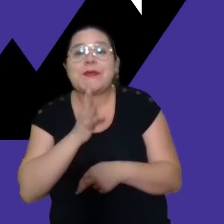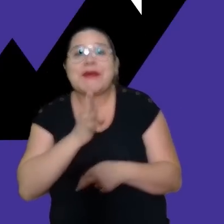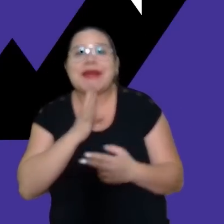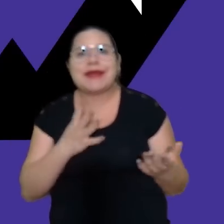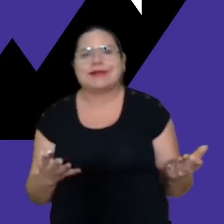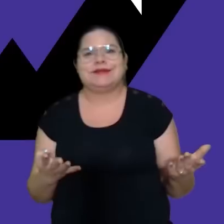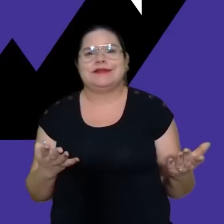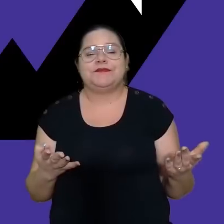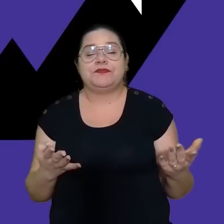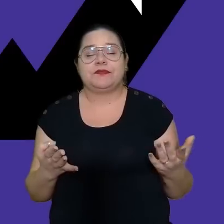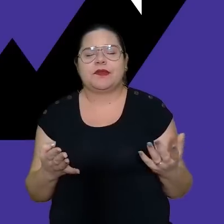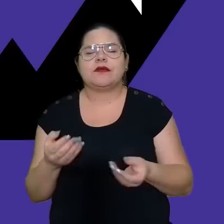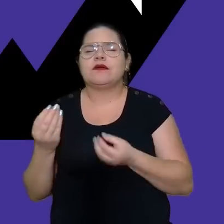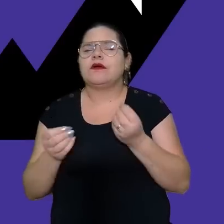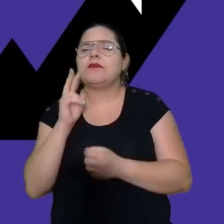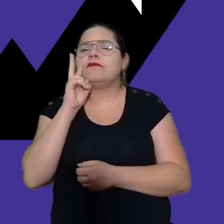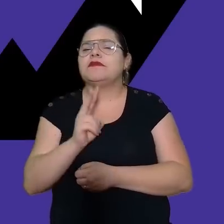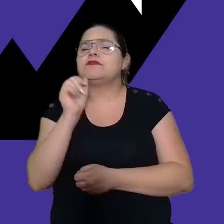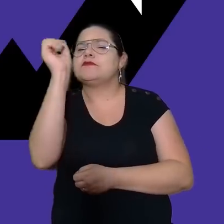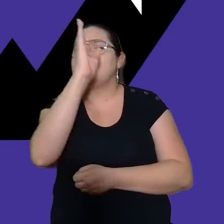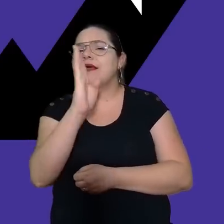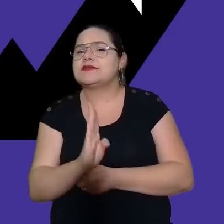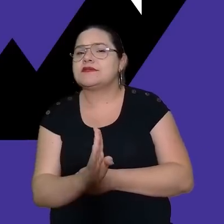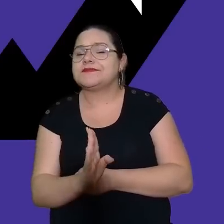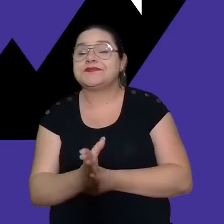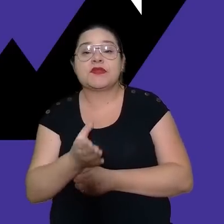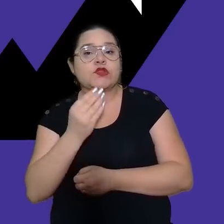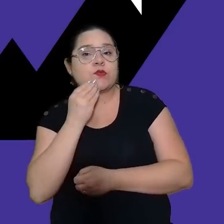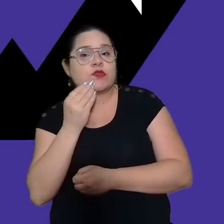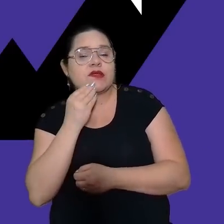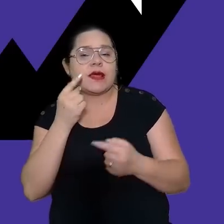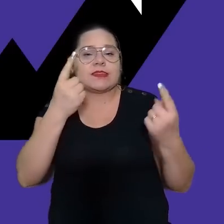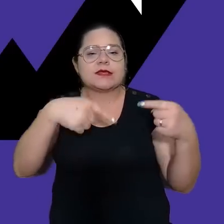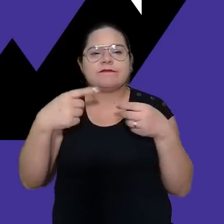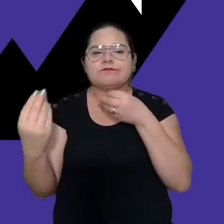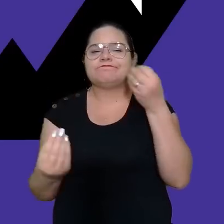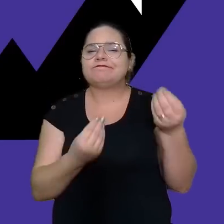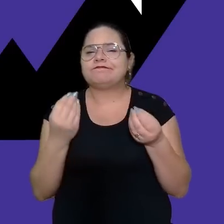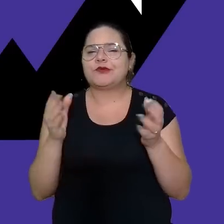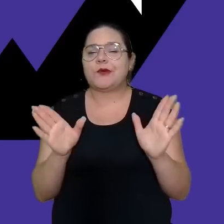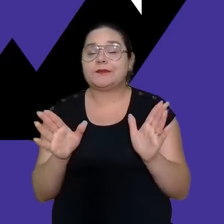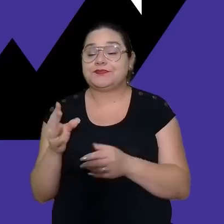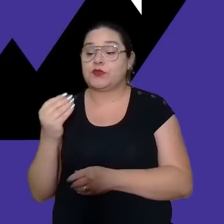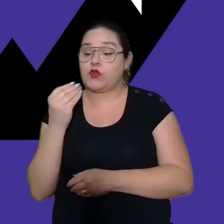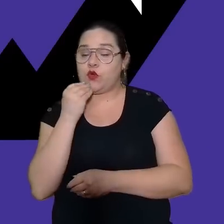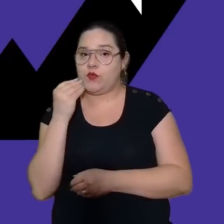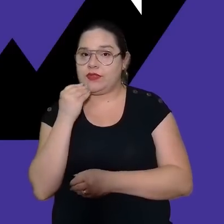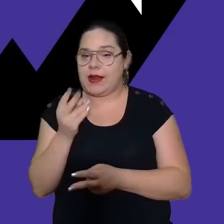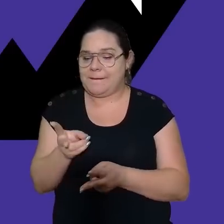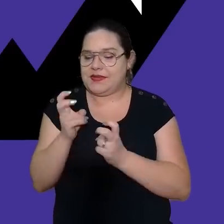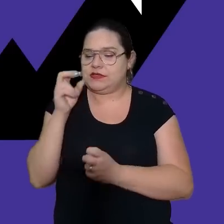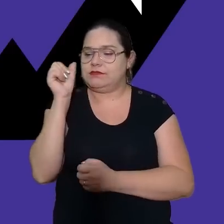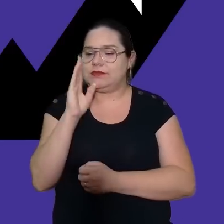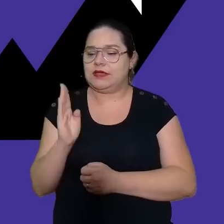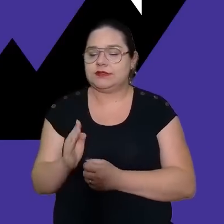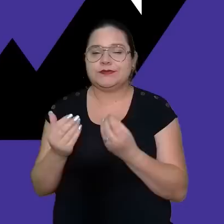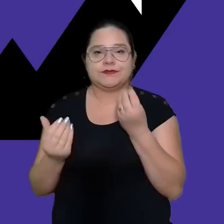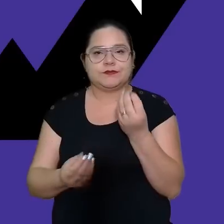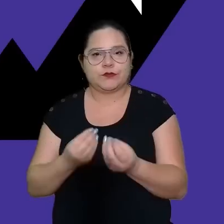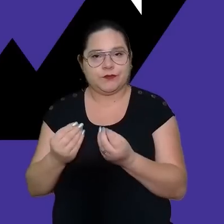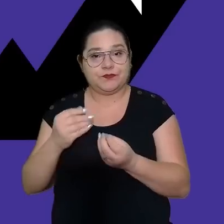nas oportunidades e no lado dos desafios? Nas oportunidades, eu entendo que o